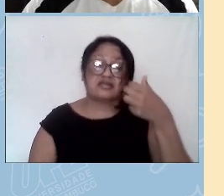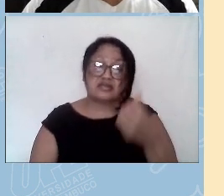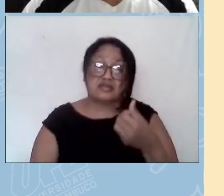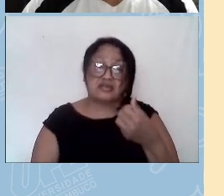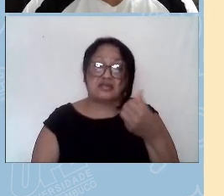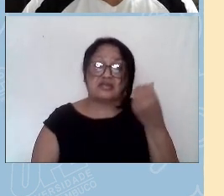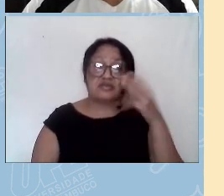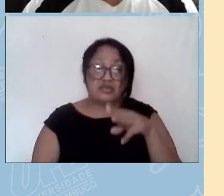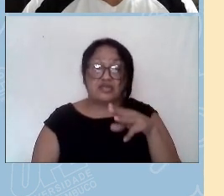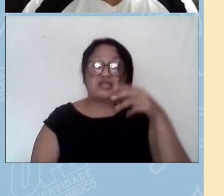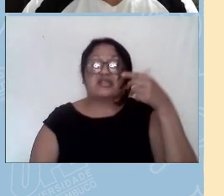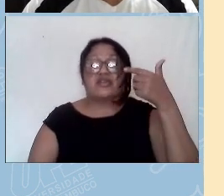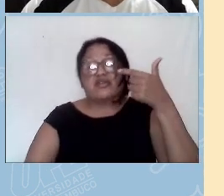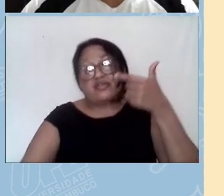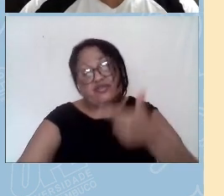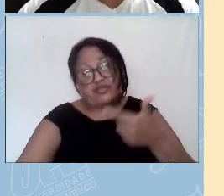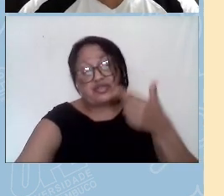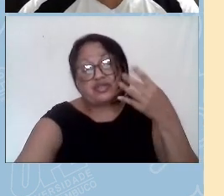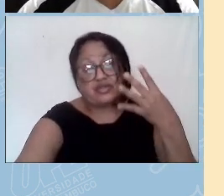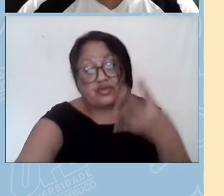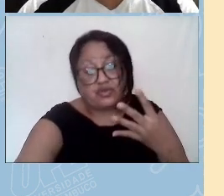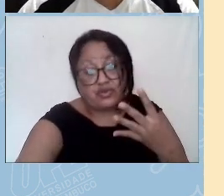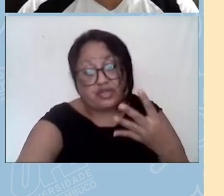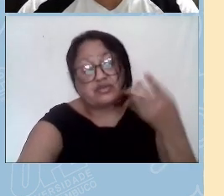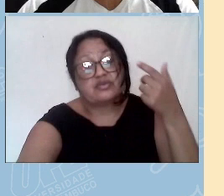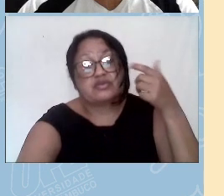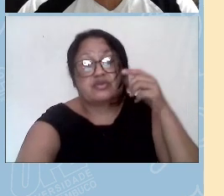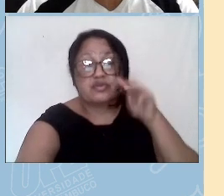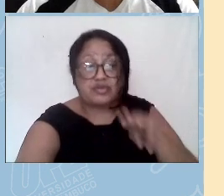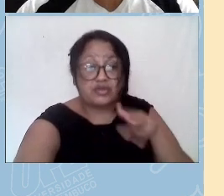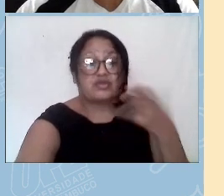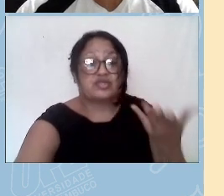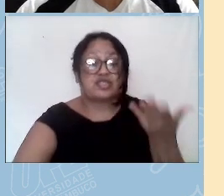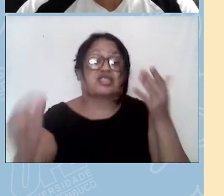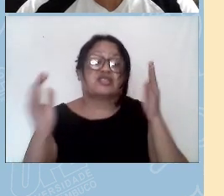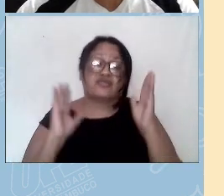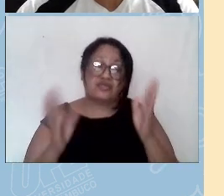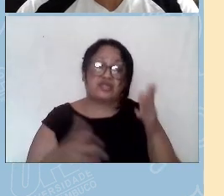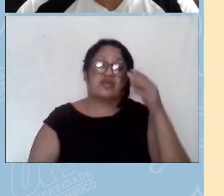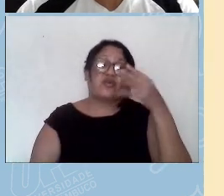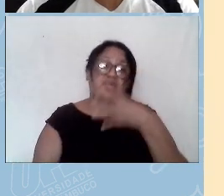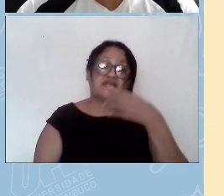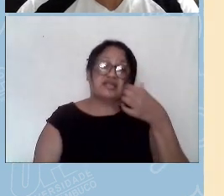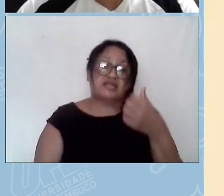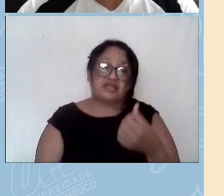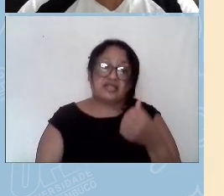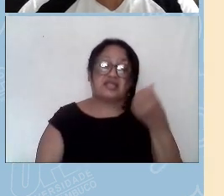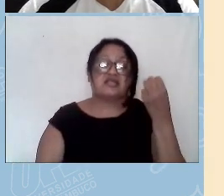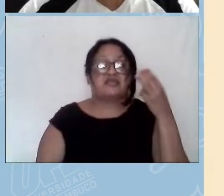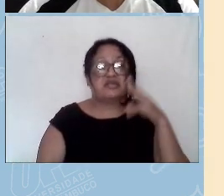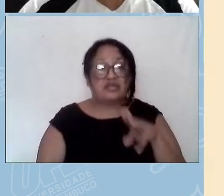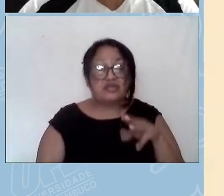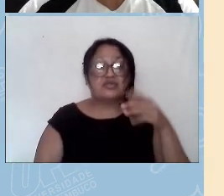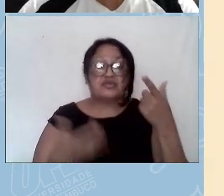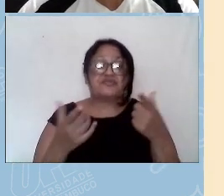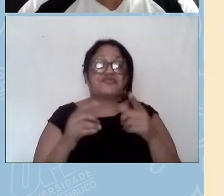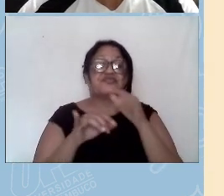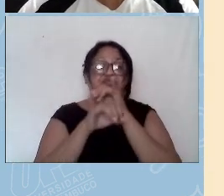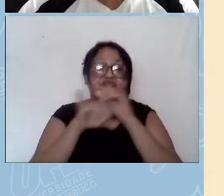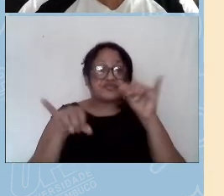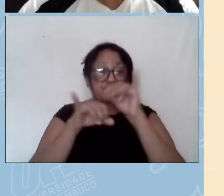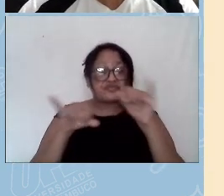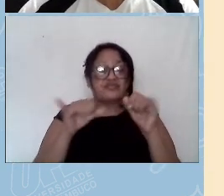de 24 milhões já que foram adquiridas 46 milhões conforme o enunciado naquela compra